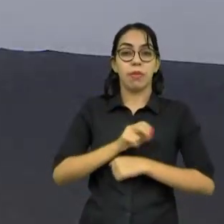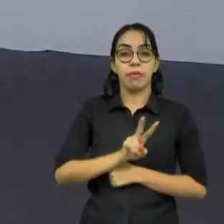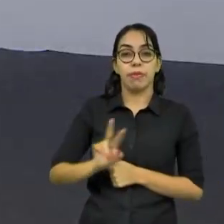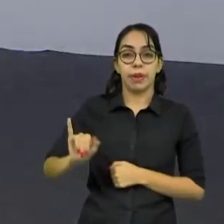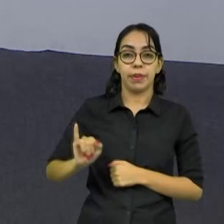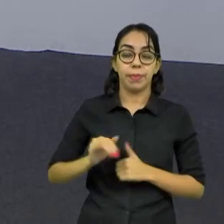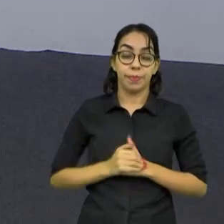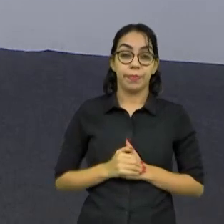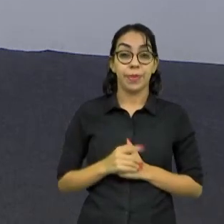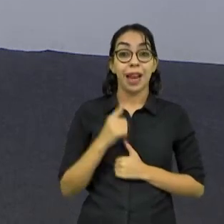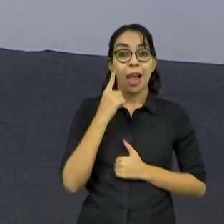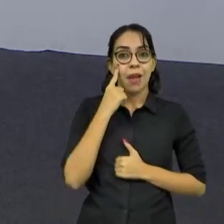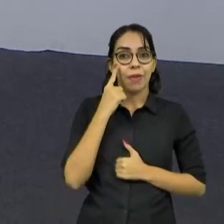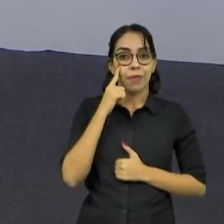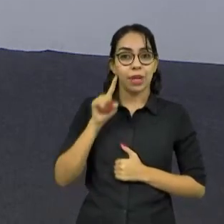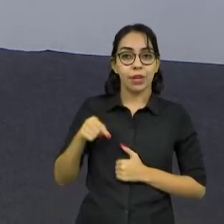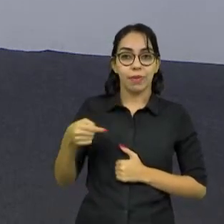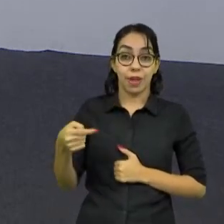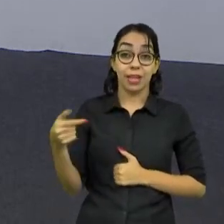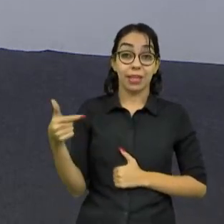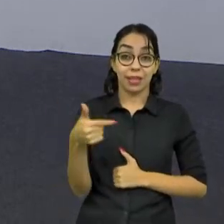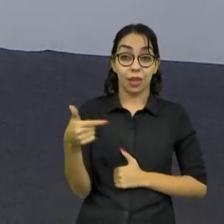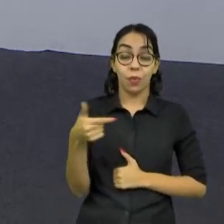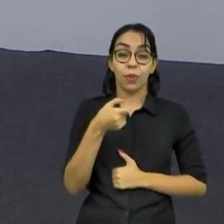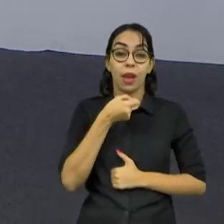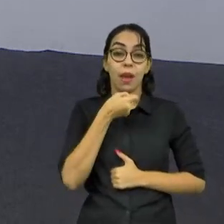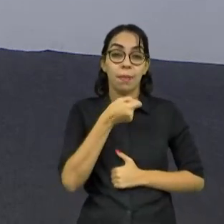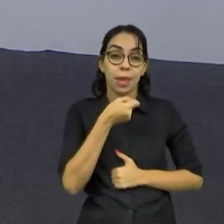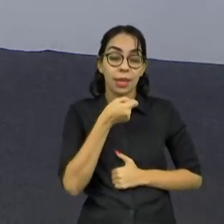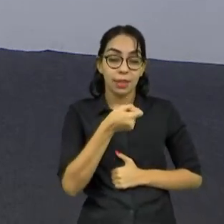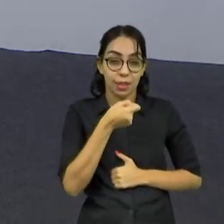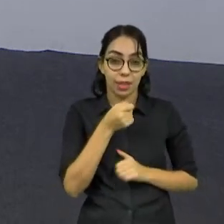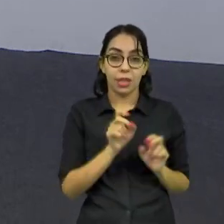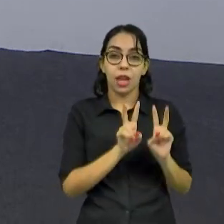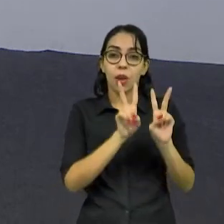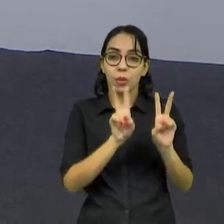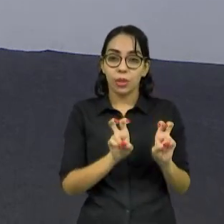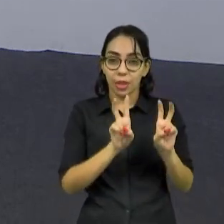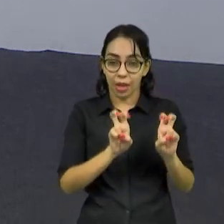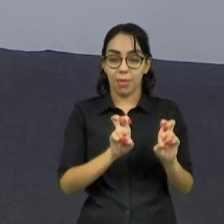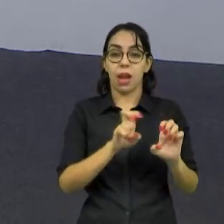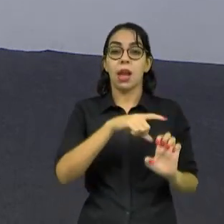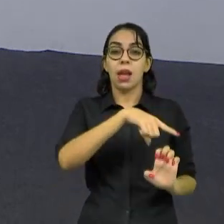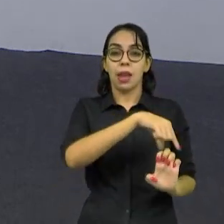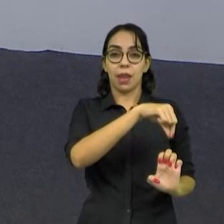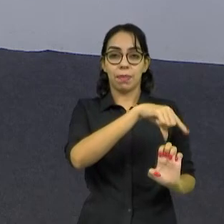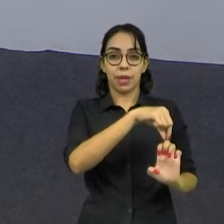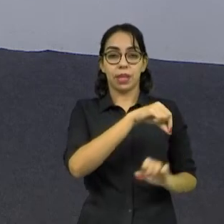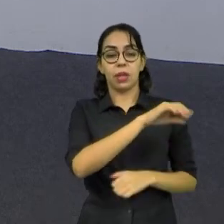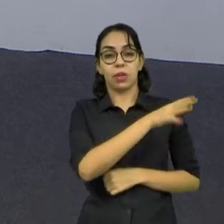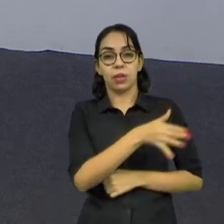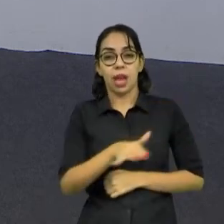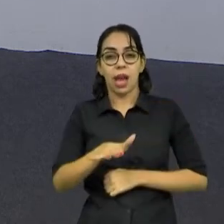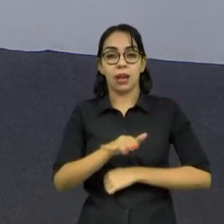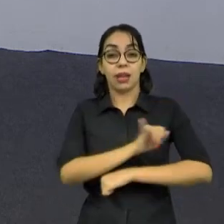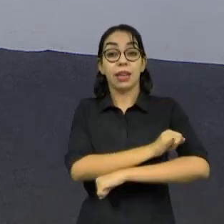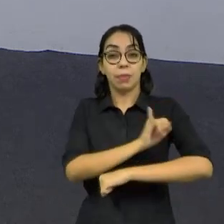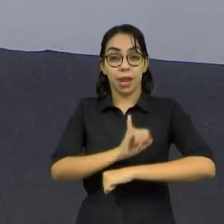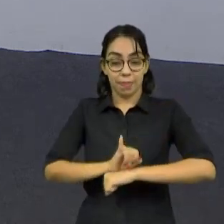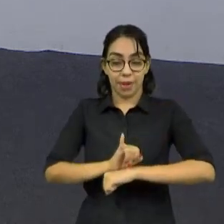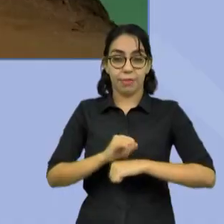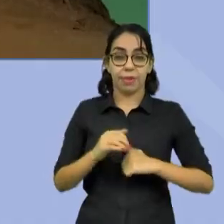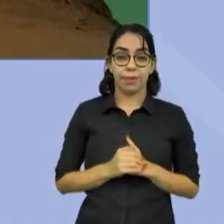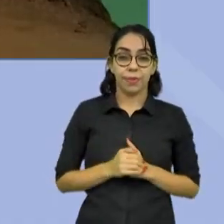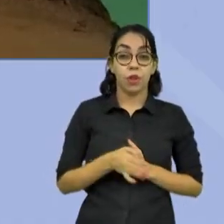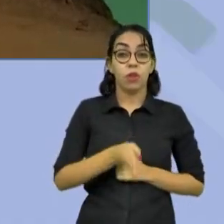A seguir, a segunda reportagem da série sobre o empreendedorismo na região da Ibiapaba. Vamos conhecer o trabalho